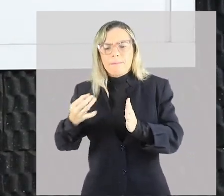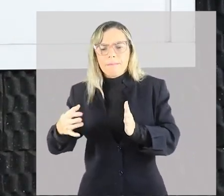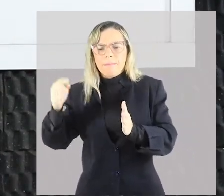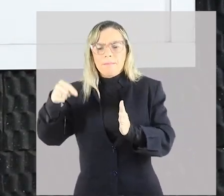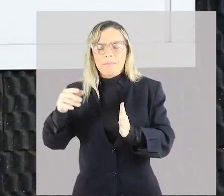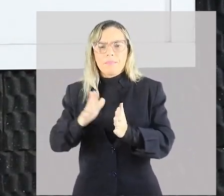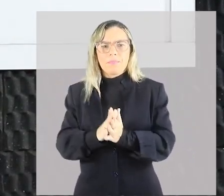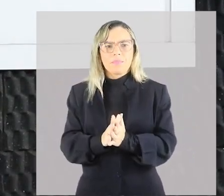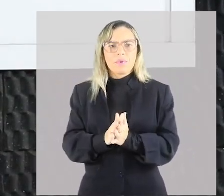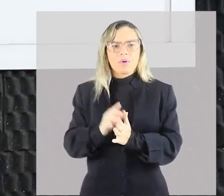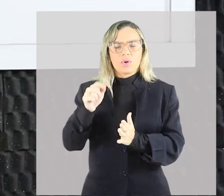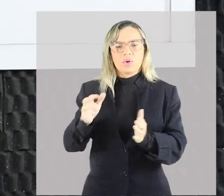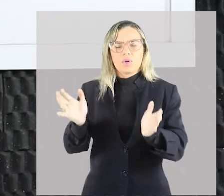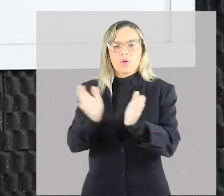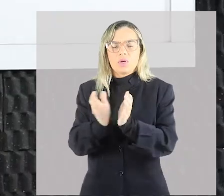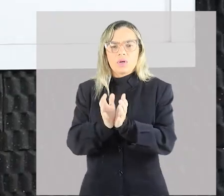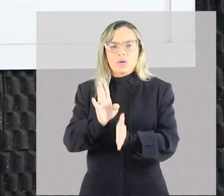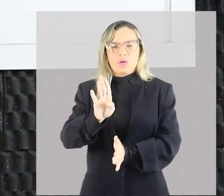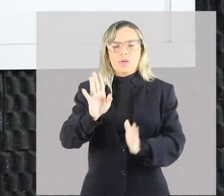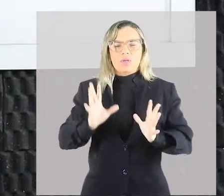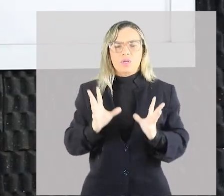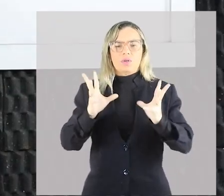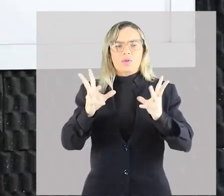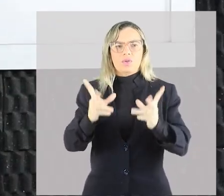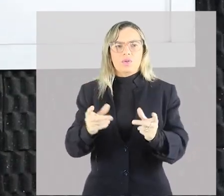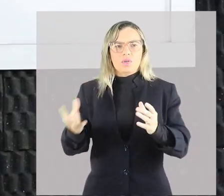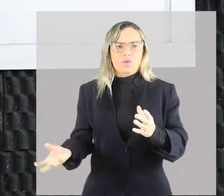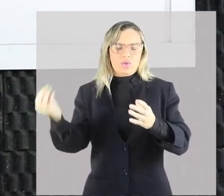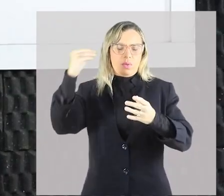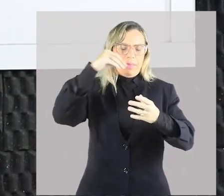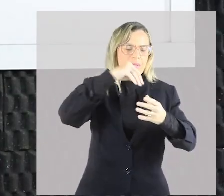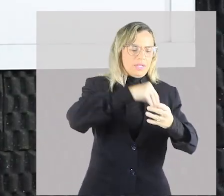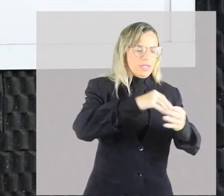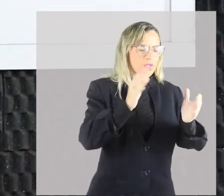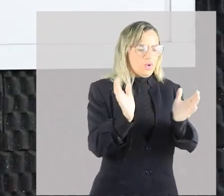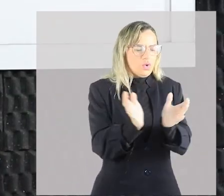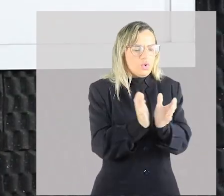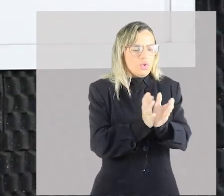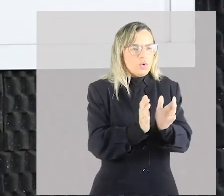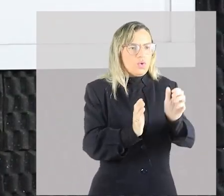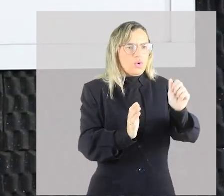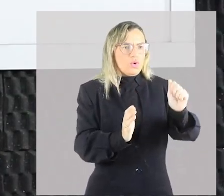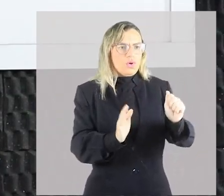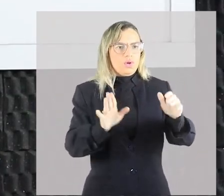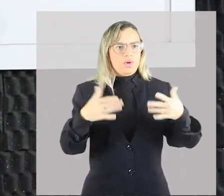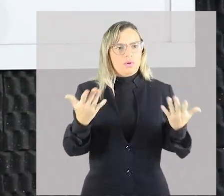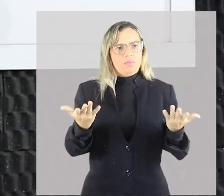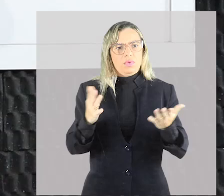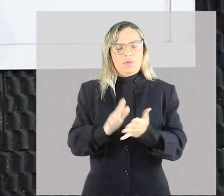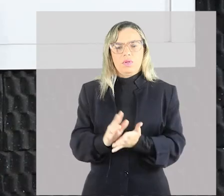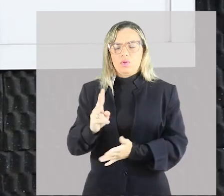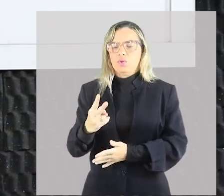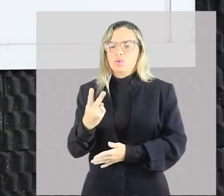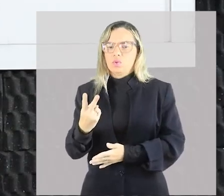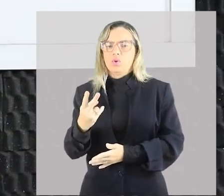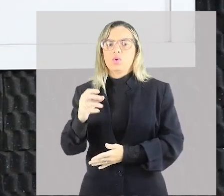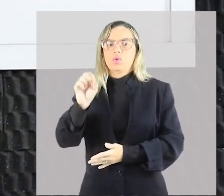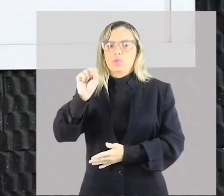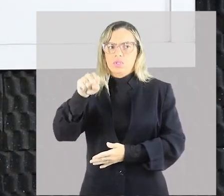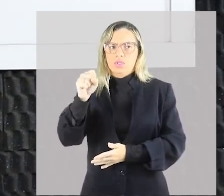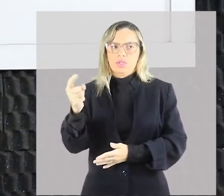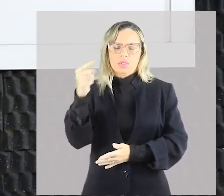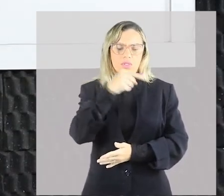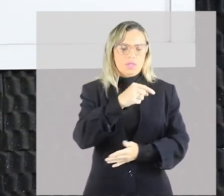conjunto B, todos eles pertencem ao conjunto A? Só sim. O 2, ele está aqui no conjunto